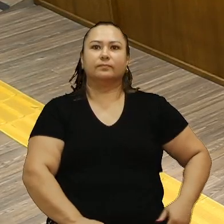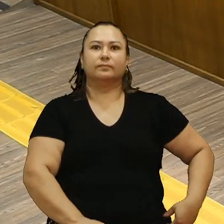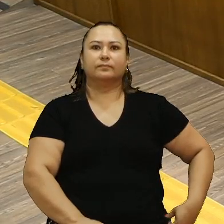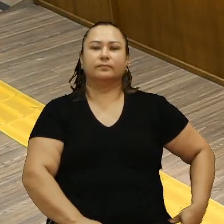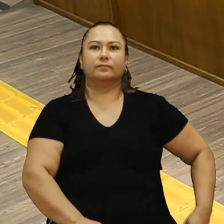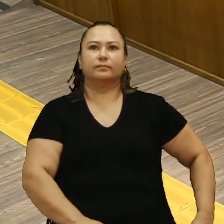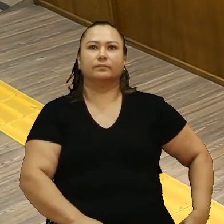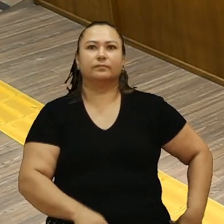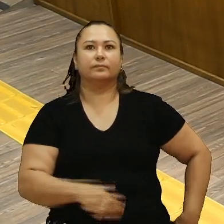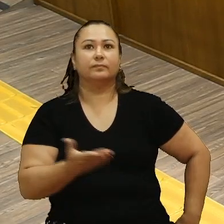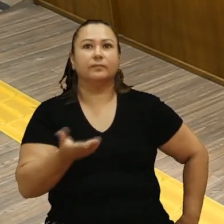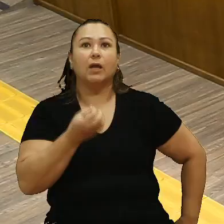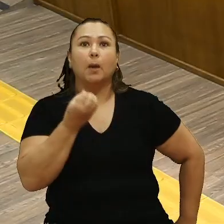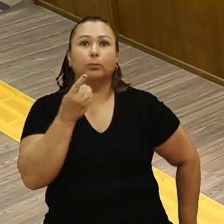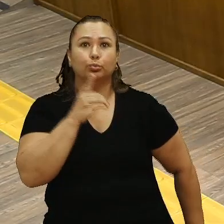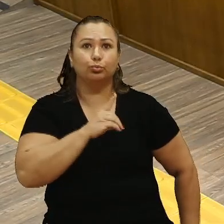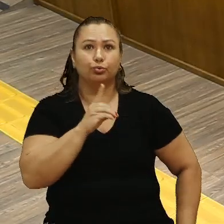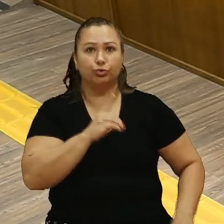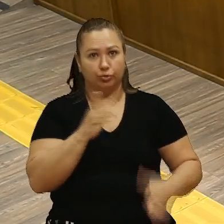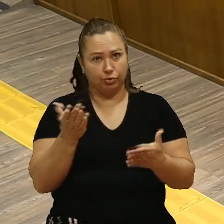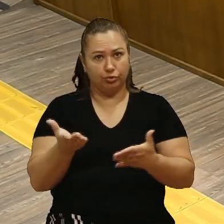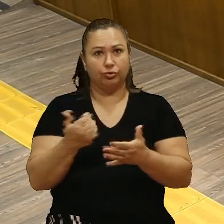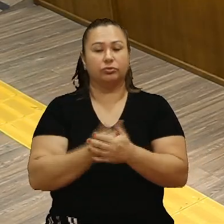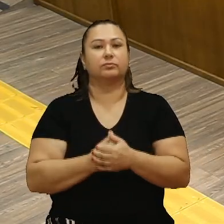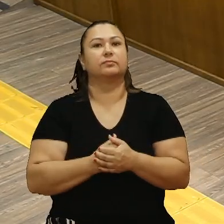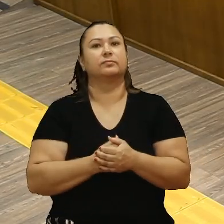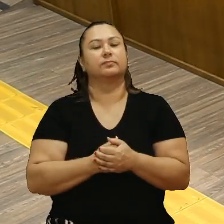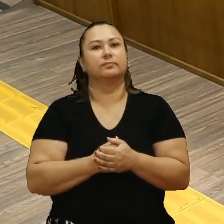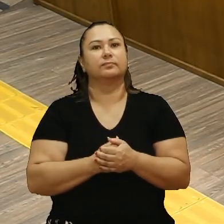Está na escuta? Dia. Com a palavra.